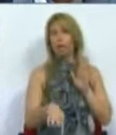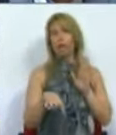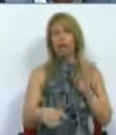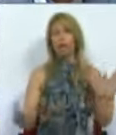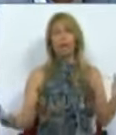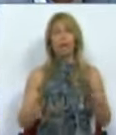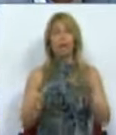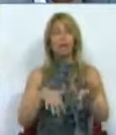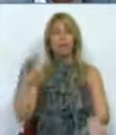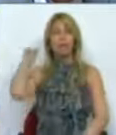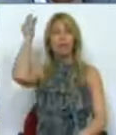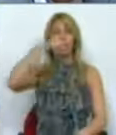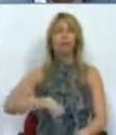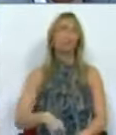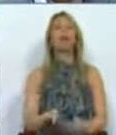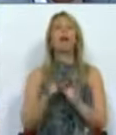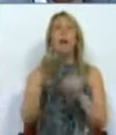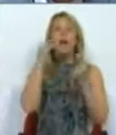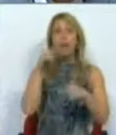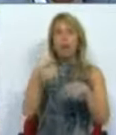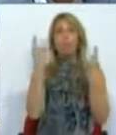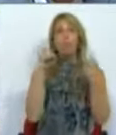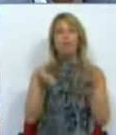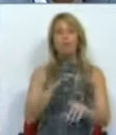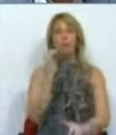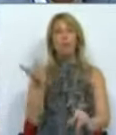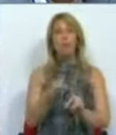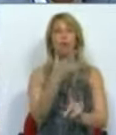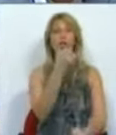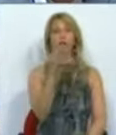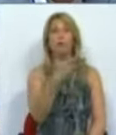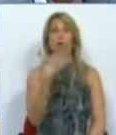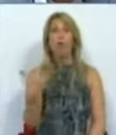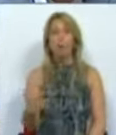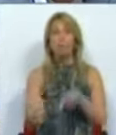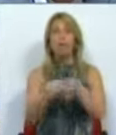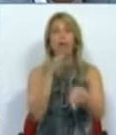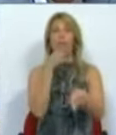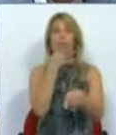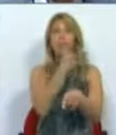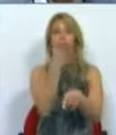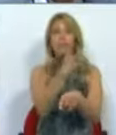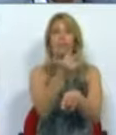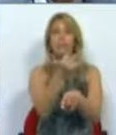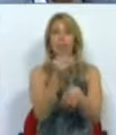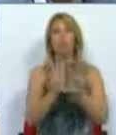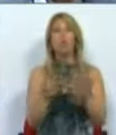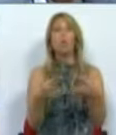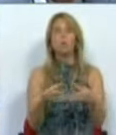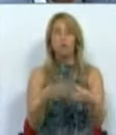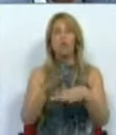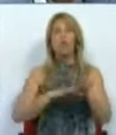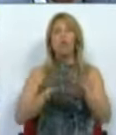da República. Como é público, no final do ano de 2011, os deputados da 12ª Comissão promoveram um